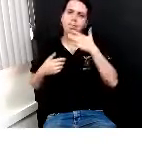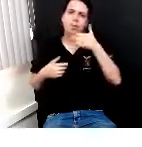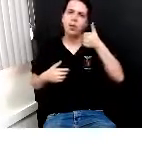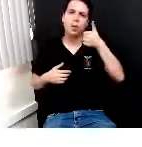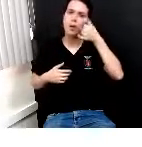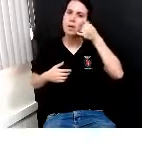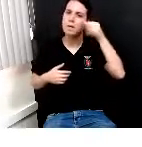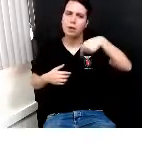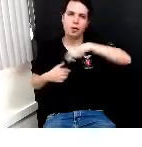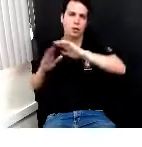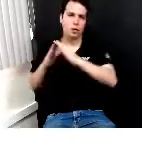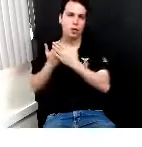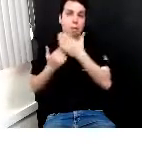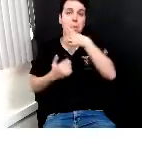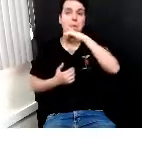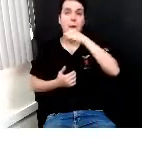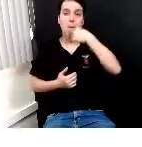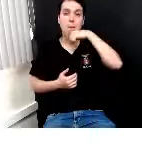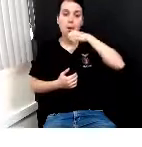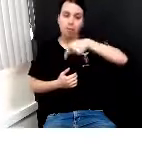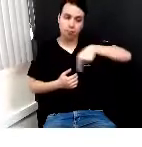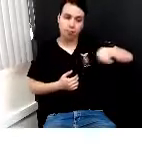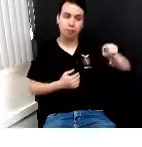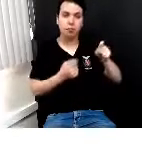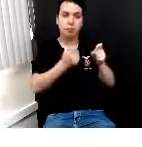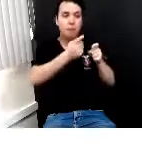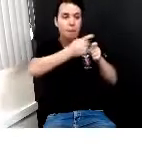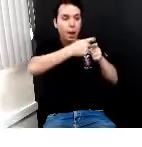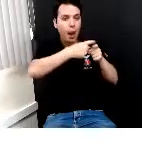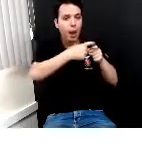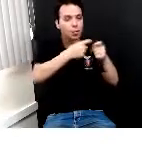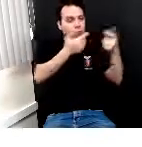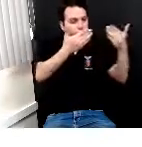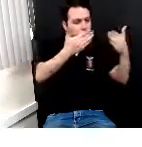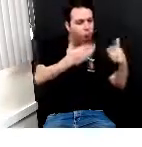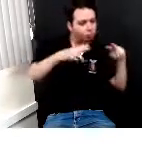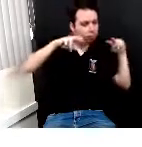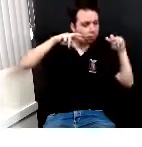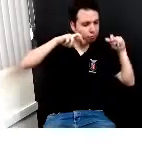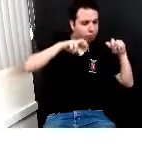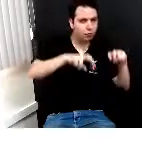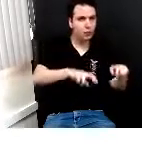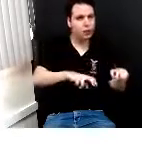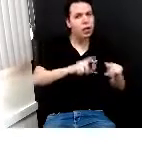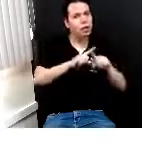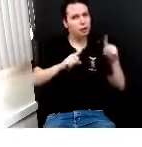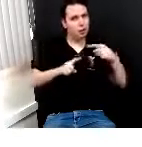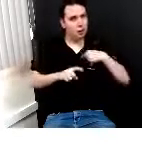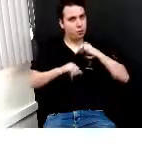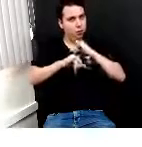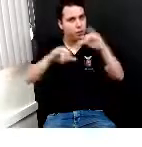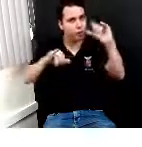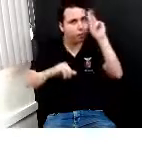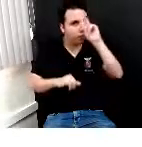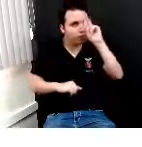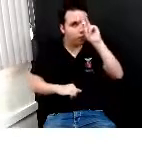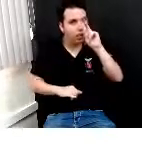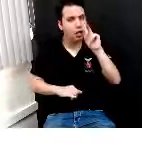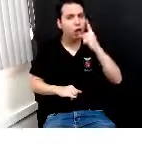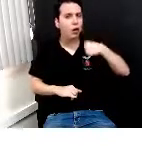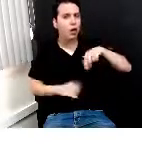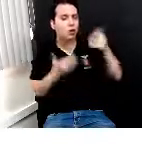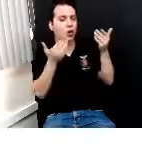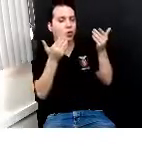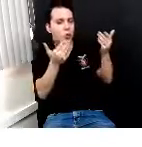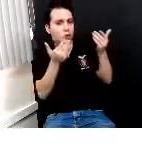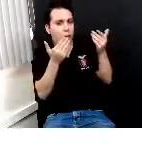mais próxima da residência para uma avaliação. Mas eu lembro que para definição de caso, para nós suspeitarmos de